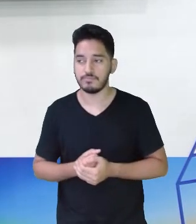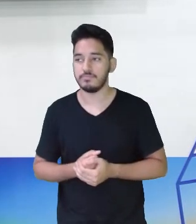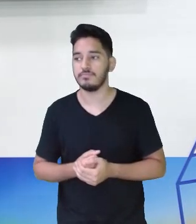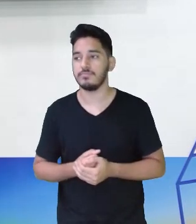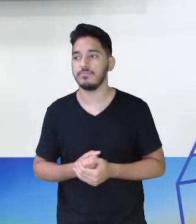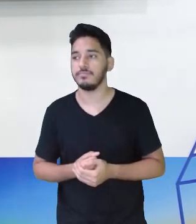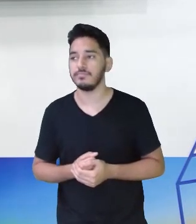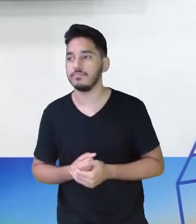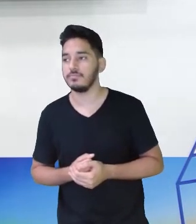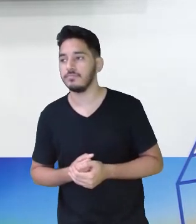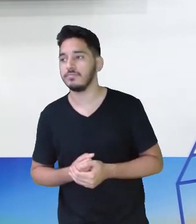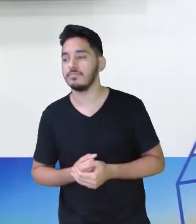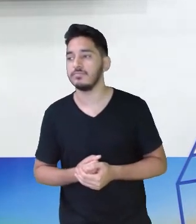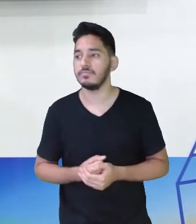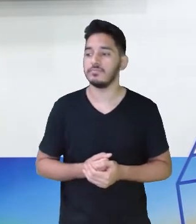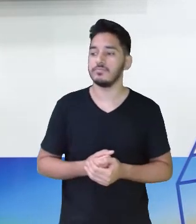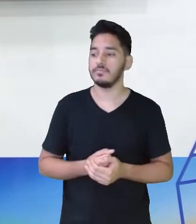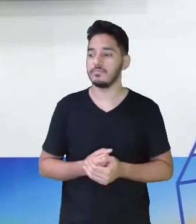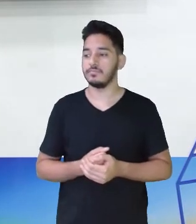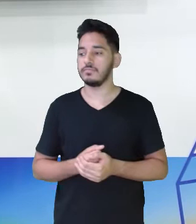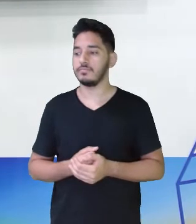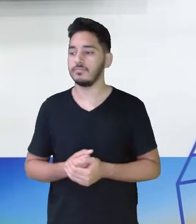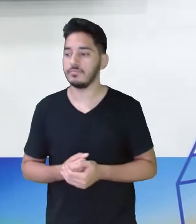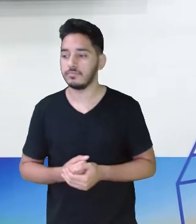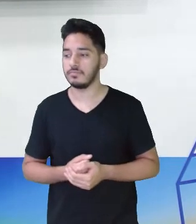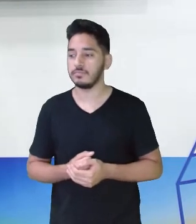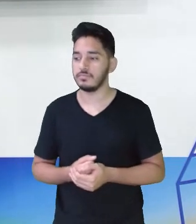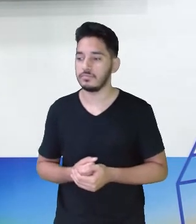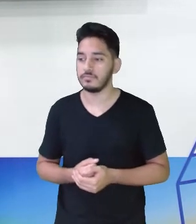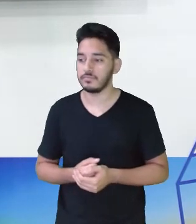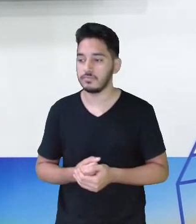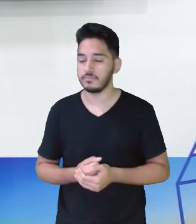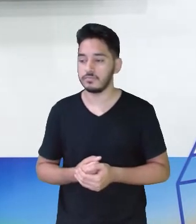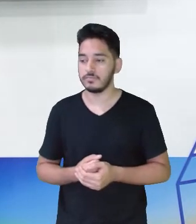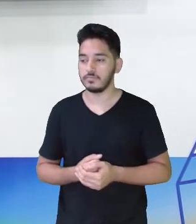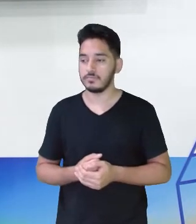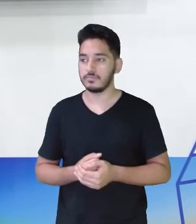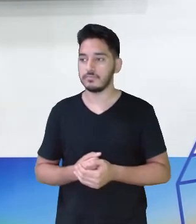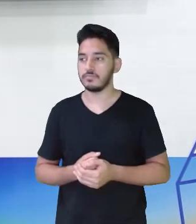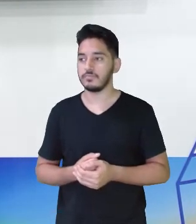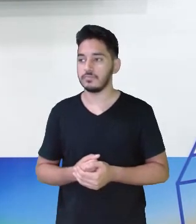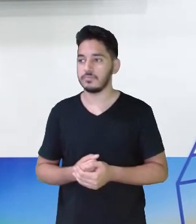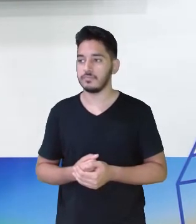seguir. Deixar só aqui para representar para vocês.